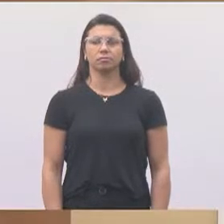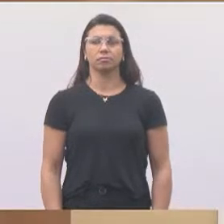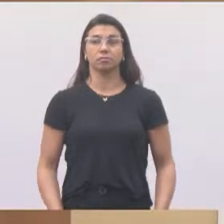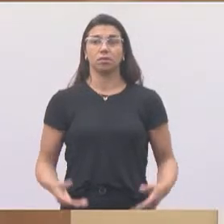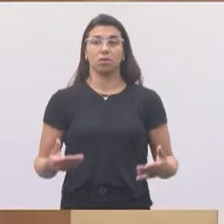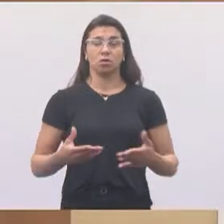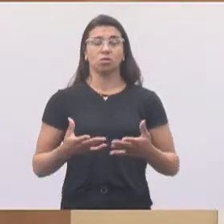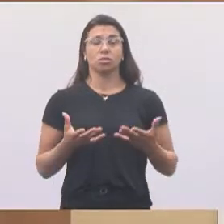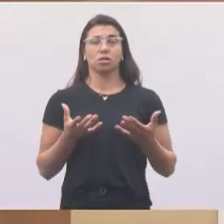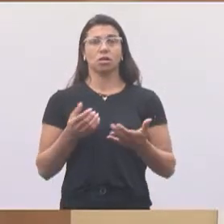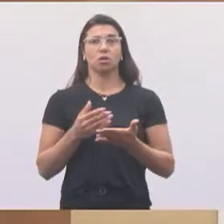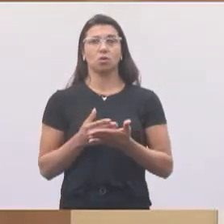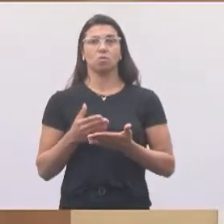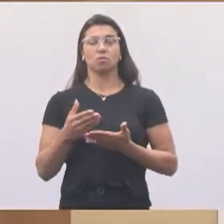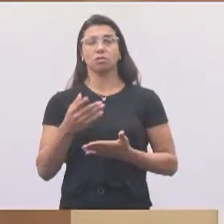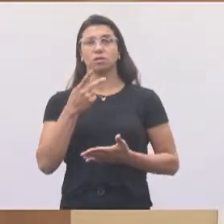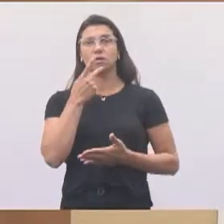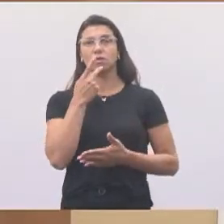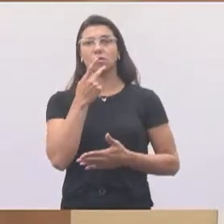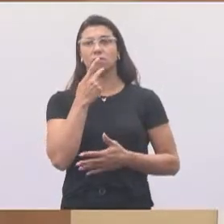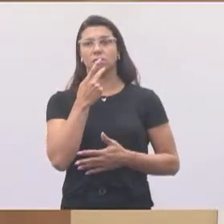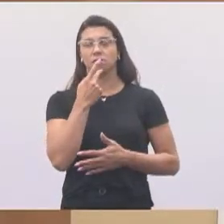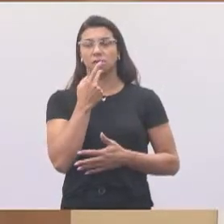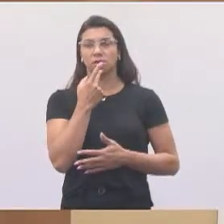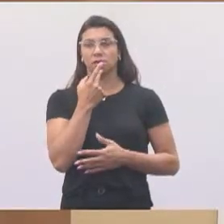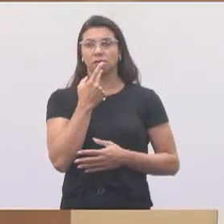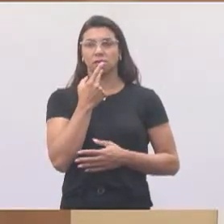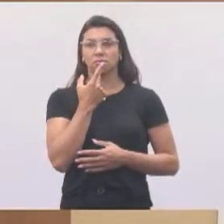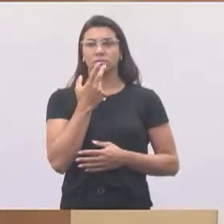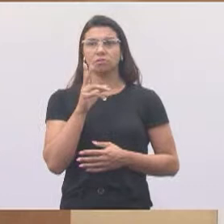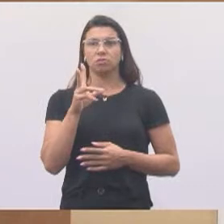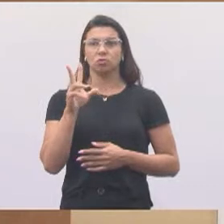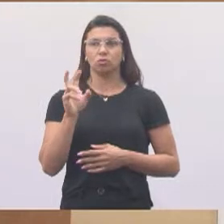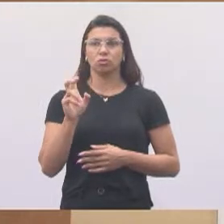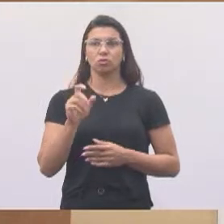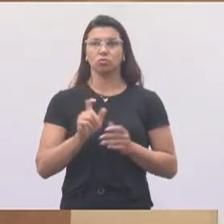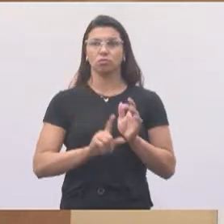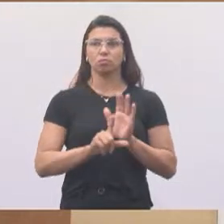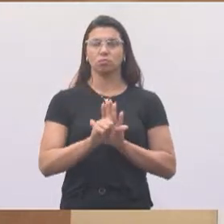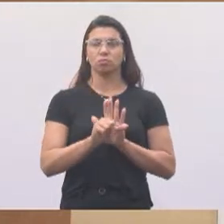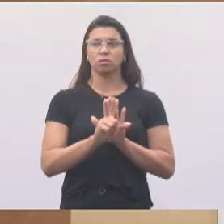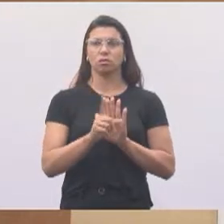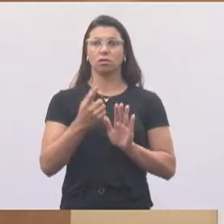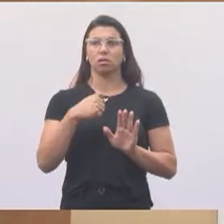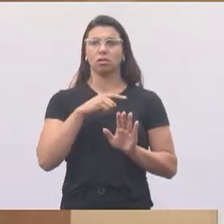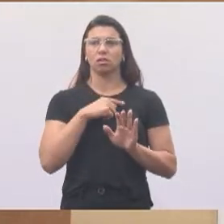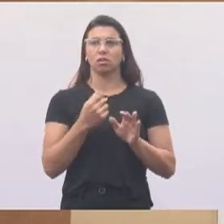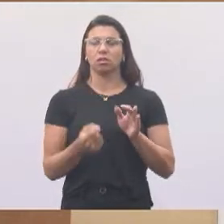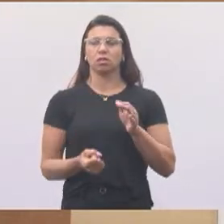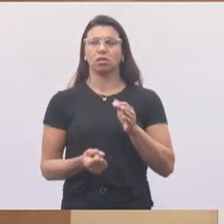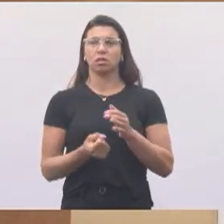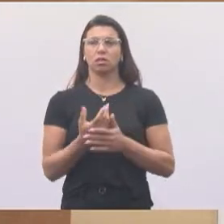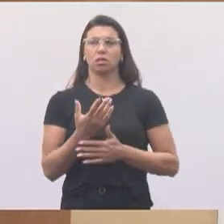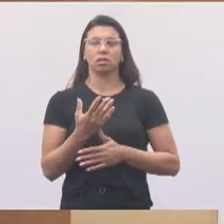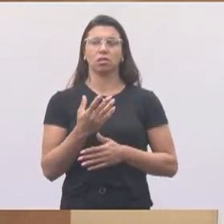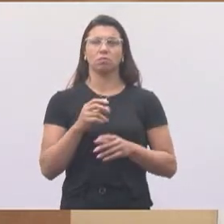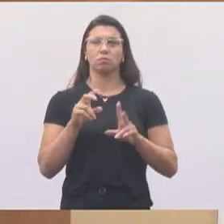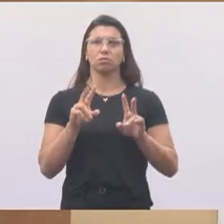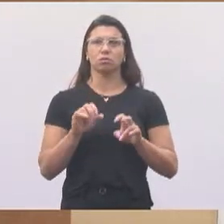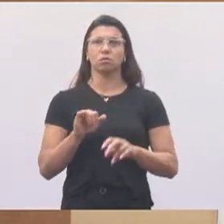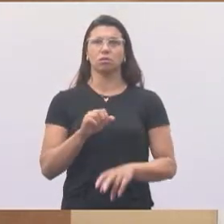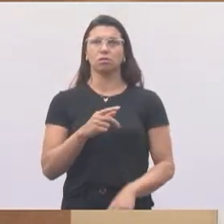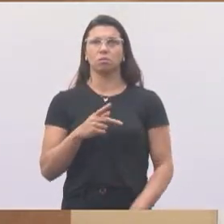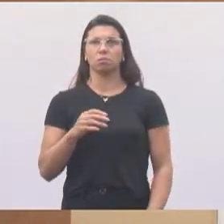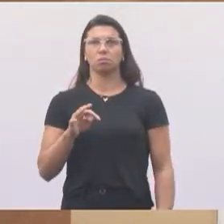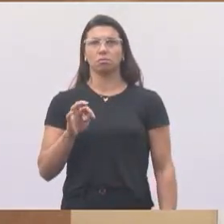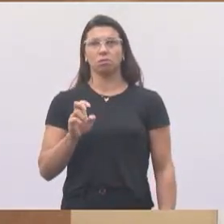Hoje eu quero começar aqui falando sobre uma lei que nós fizemos no IPTU. Pode